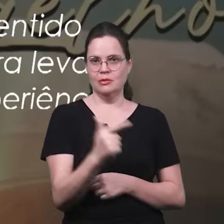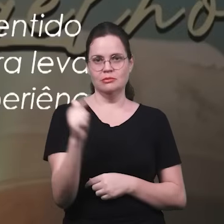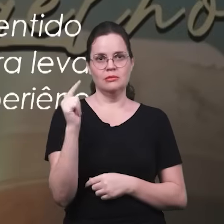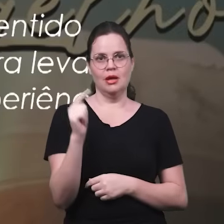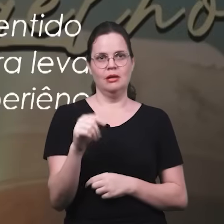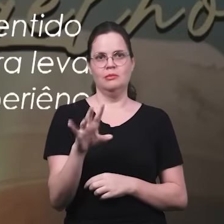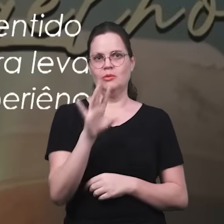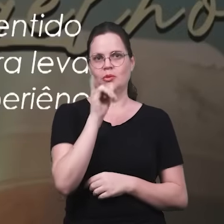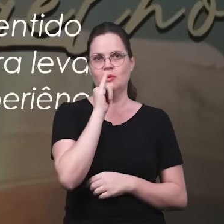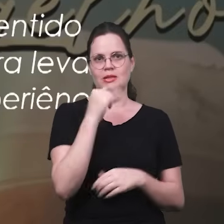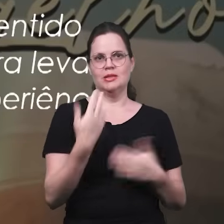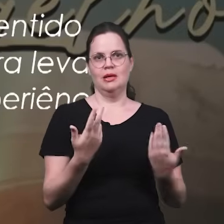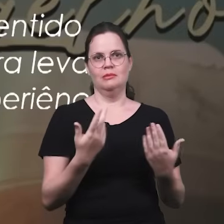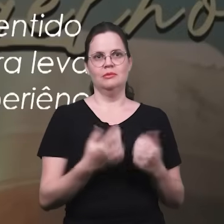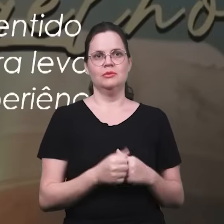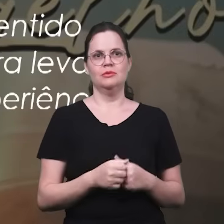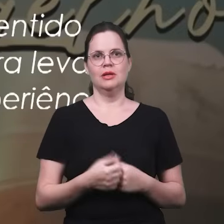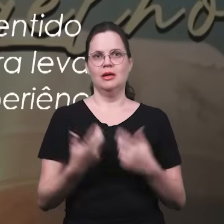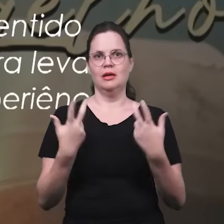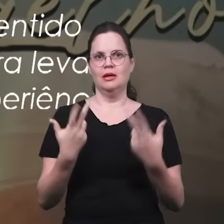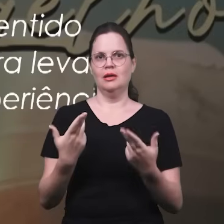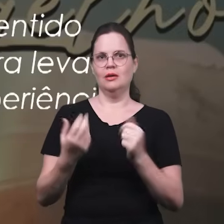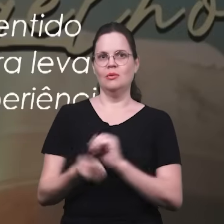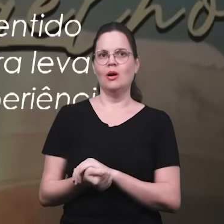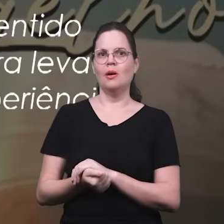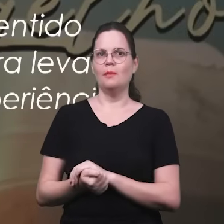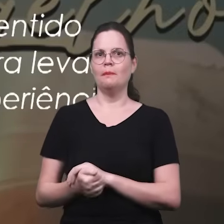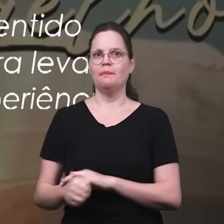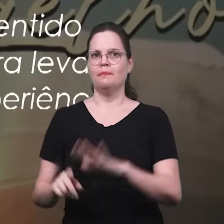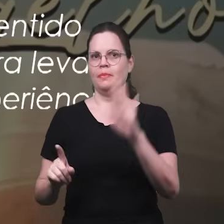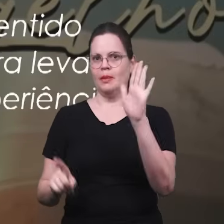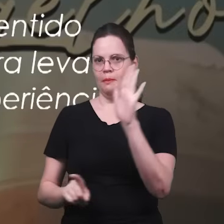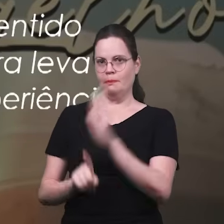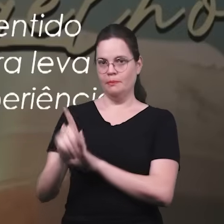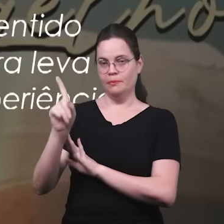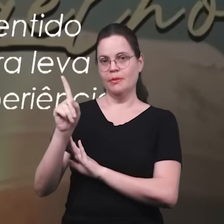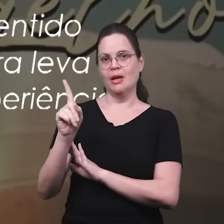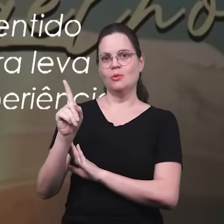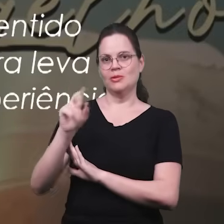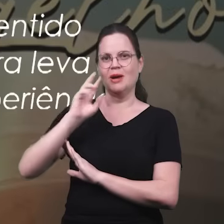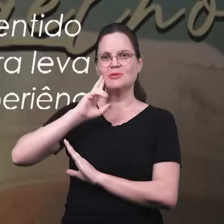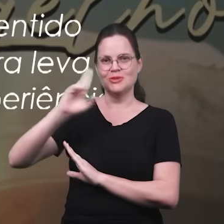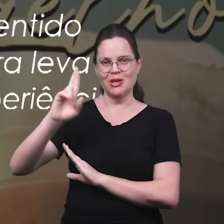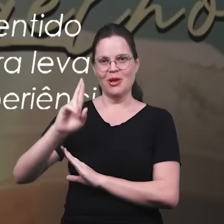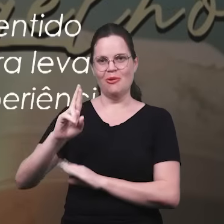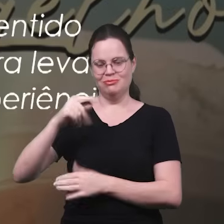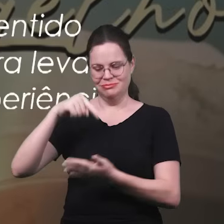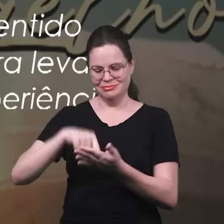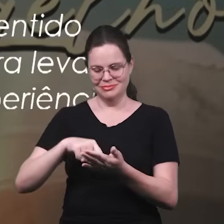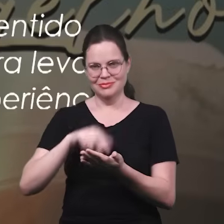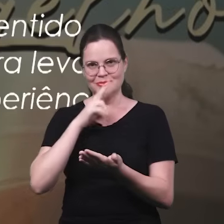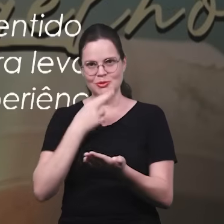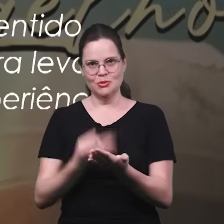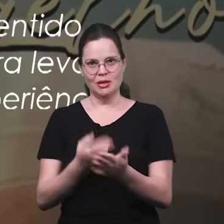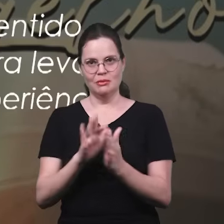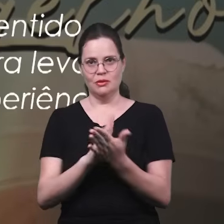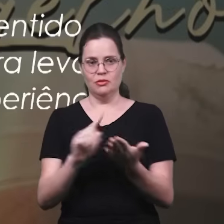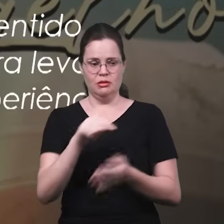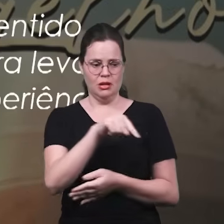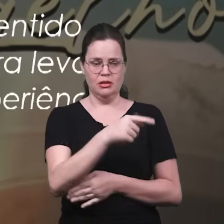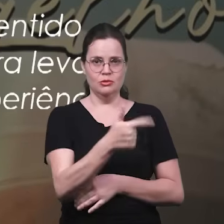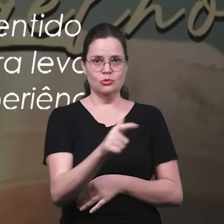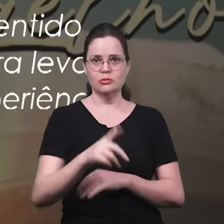por exemplo, da consulta à palavra, que é uma experiência maravilhosa que nós temos tido na igreja, né?